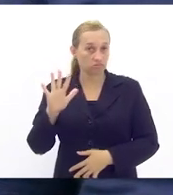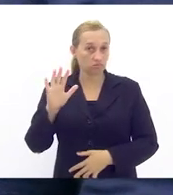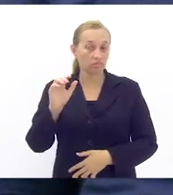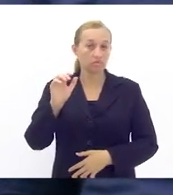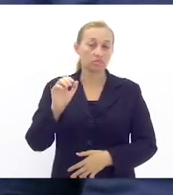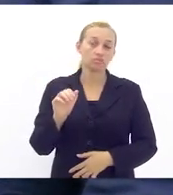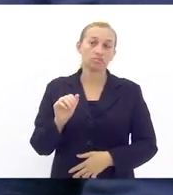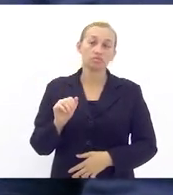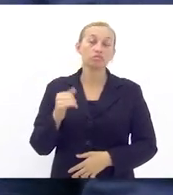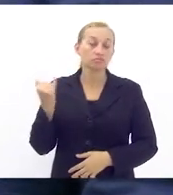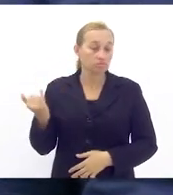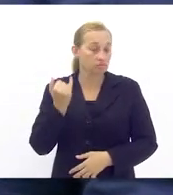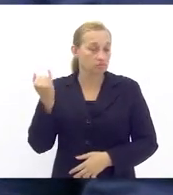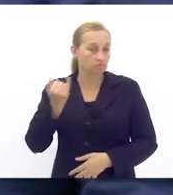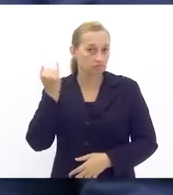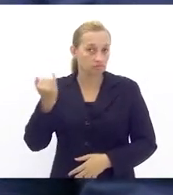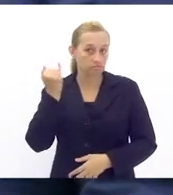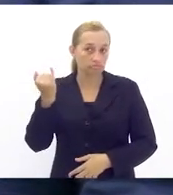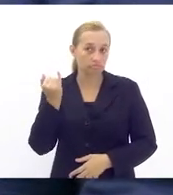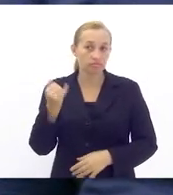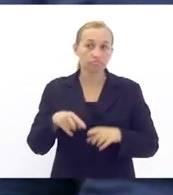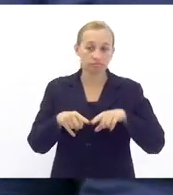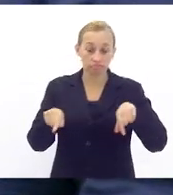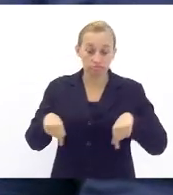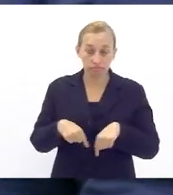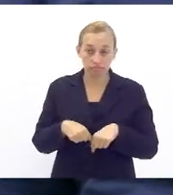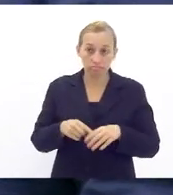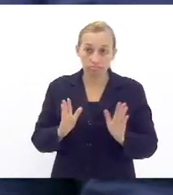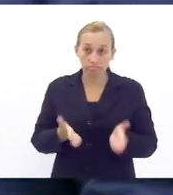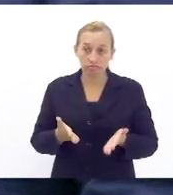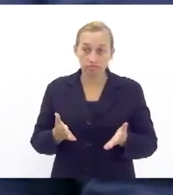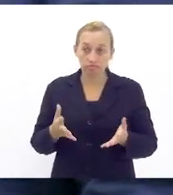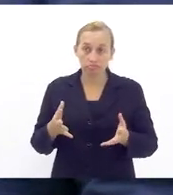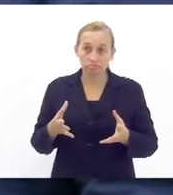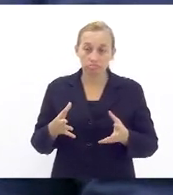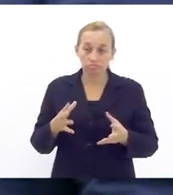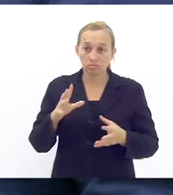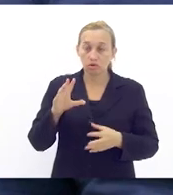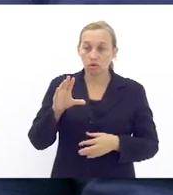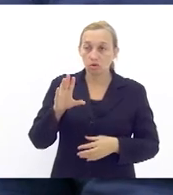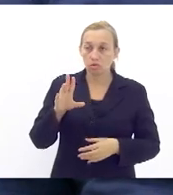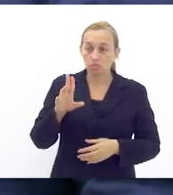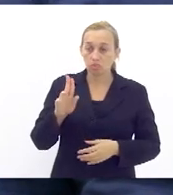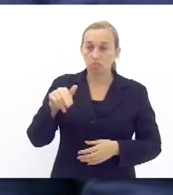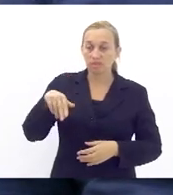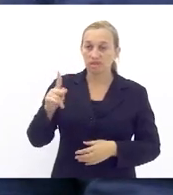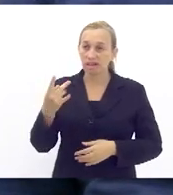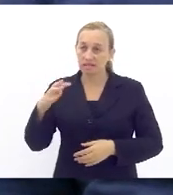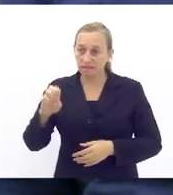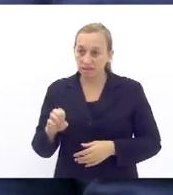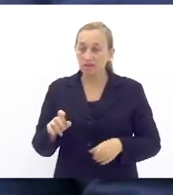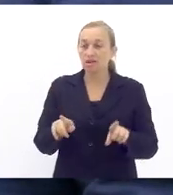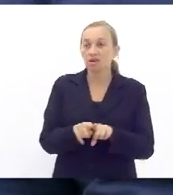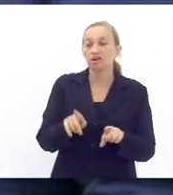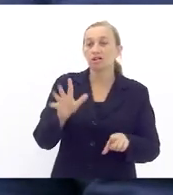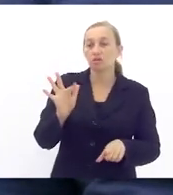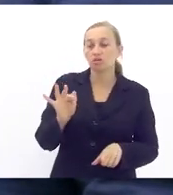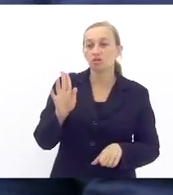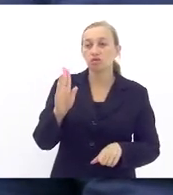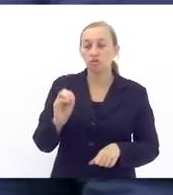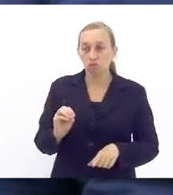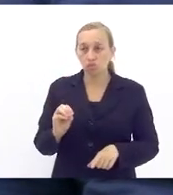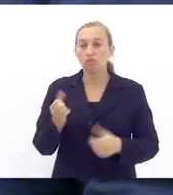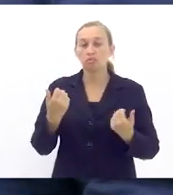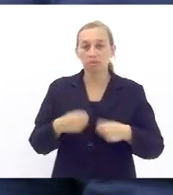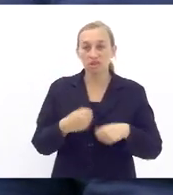acervo é um patrimônio muito importante ele tá numa sala hoje que tem umidade que tem fungo a gente precisa de um transporte adequado dessa